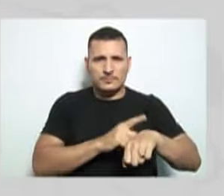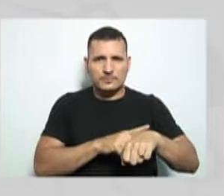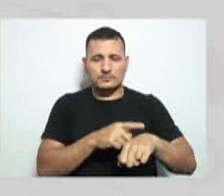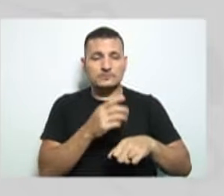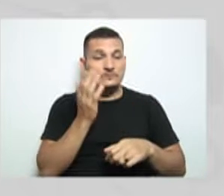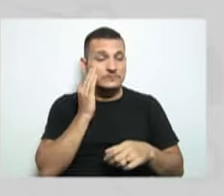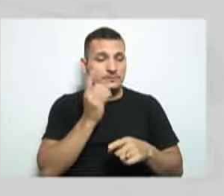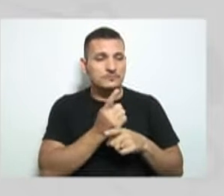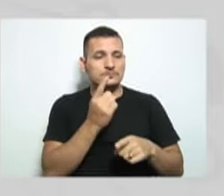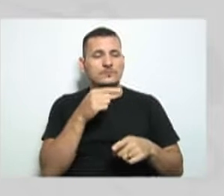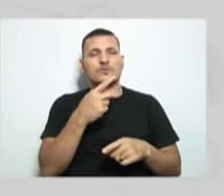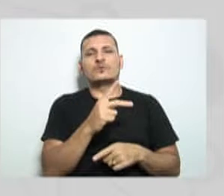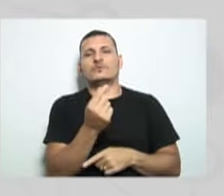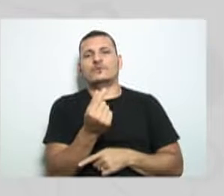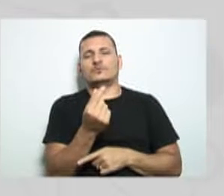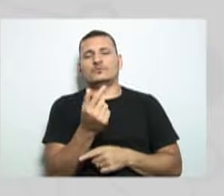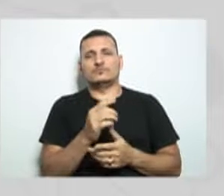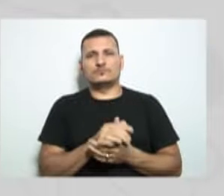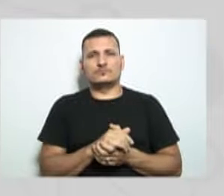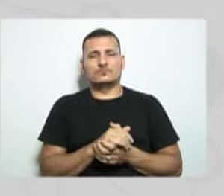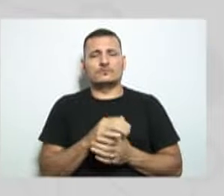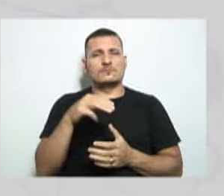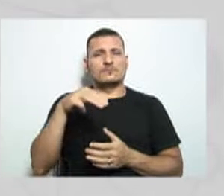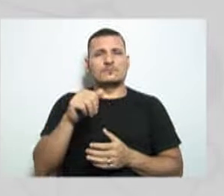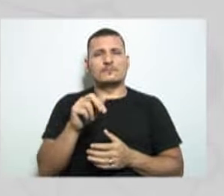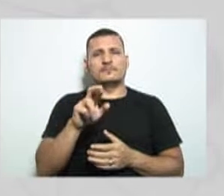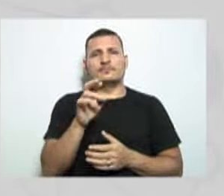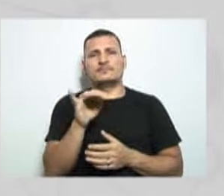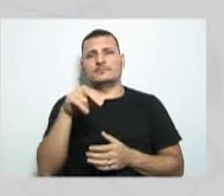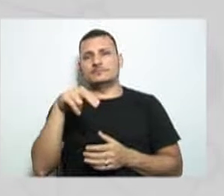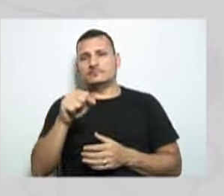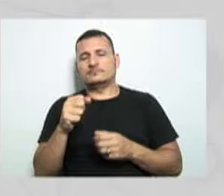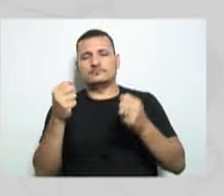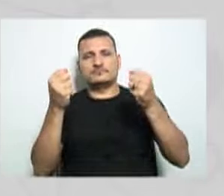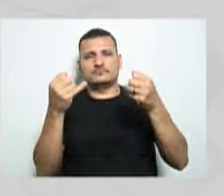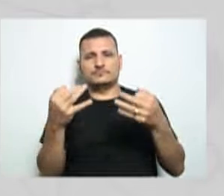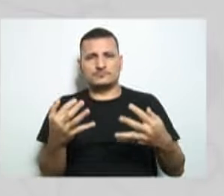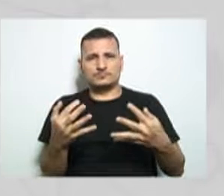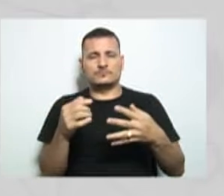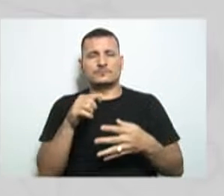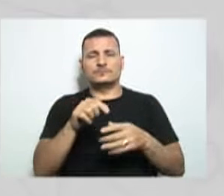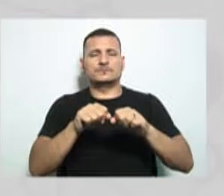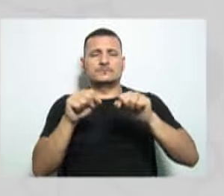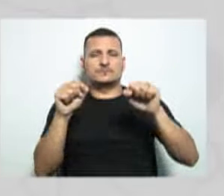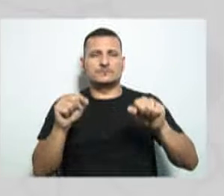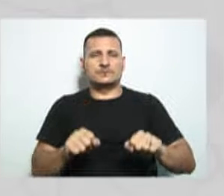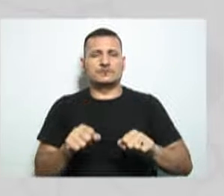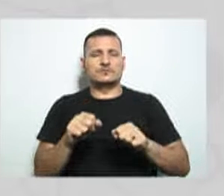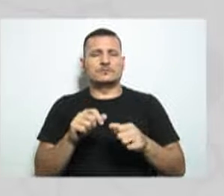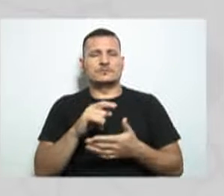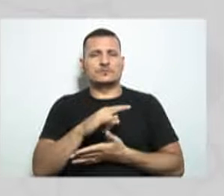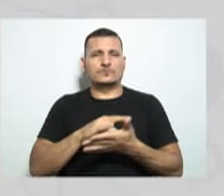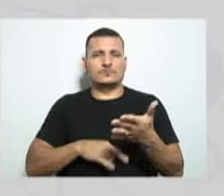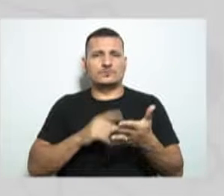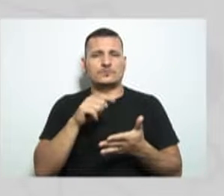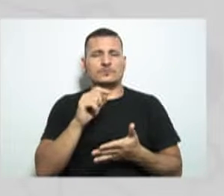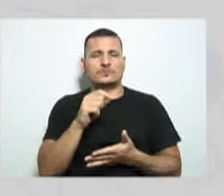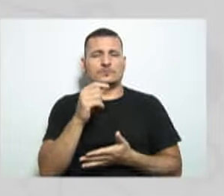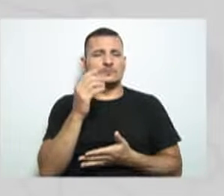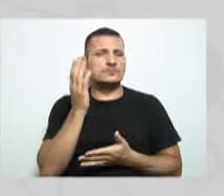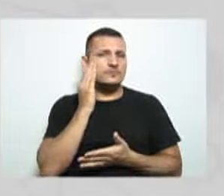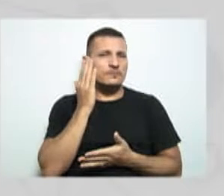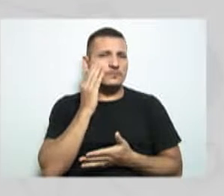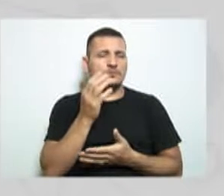real. De acordo com Martins, destaca que esse tipo de sistema de inventário serve para a apuração dos custos da mercadoria